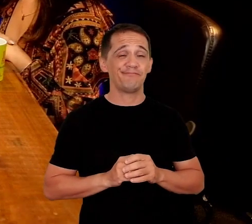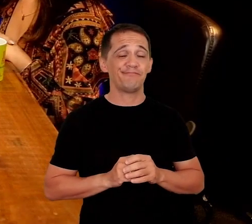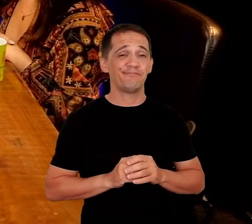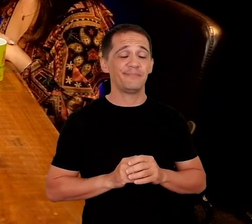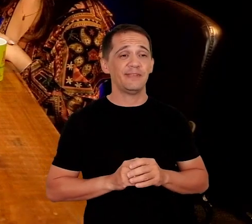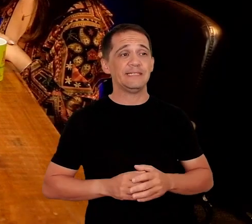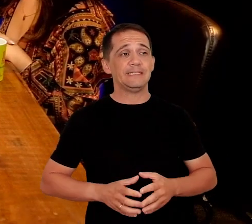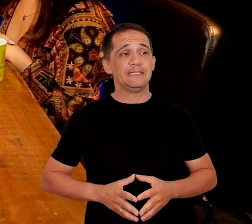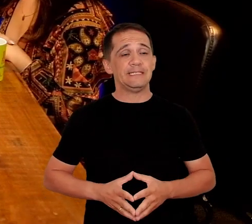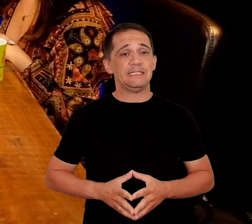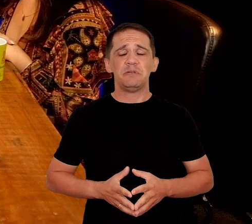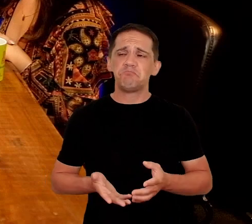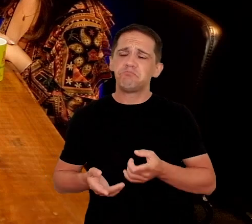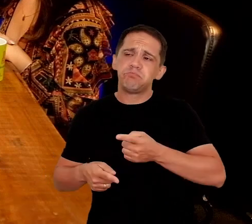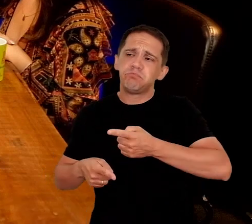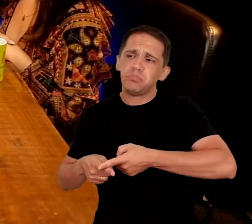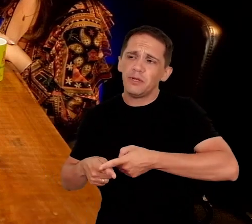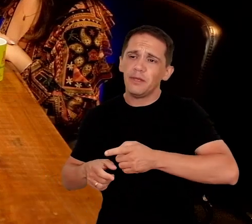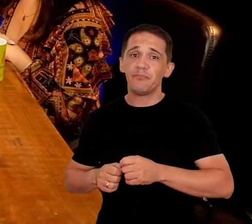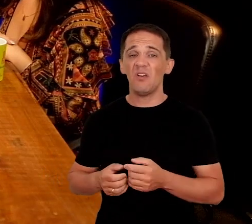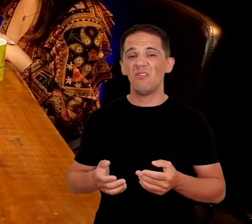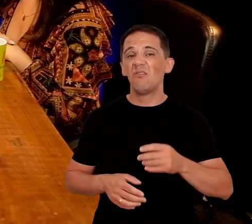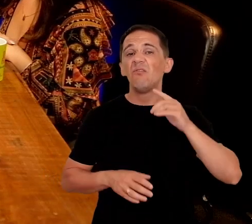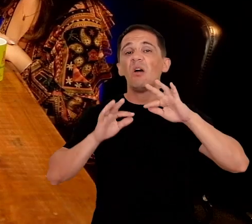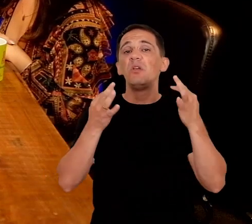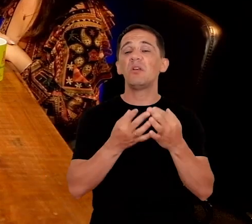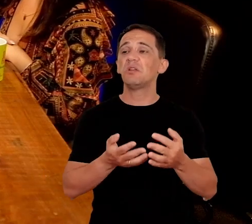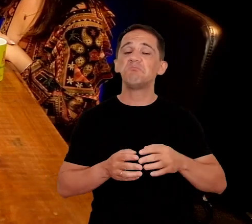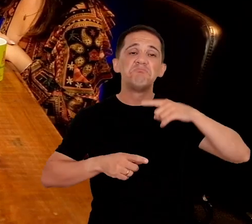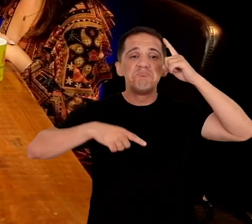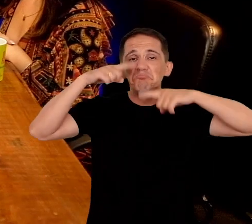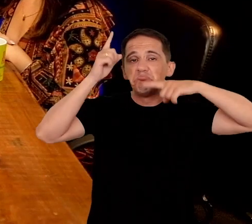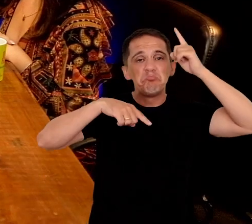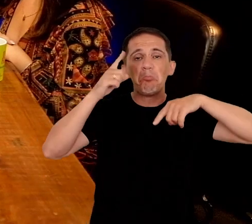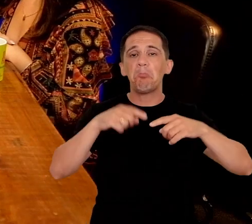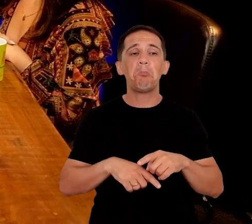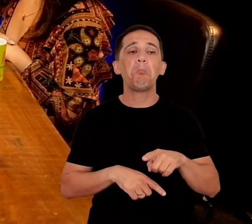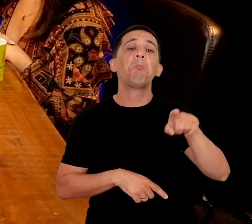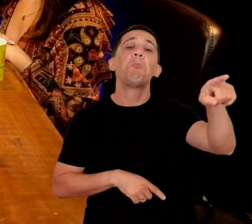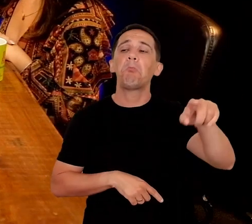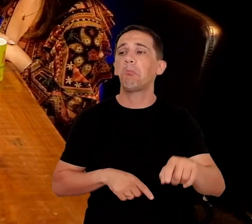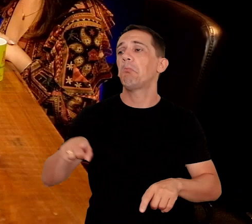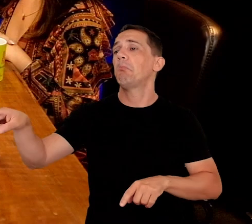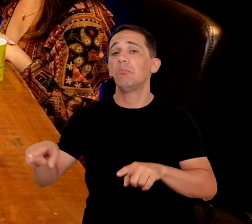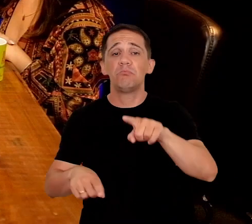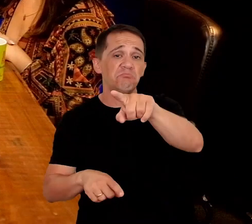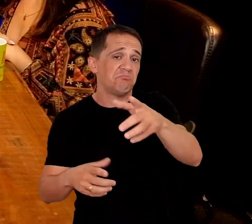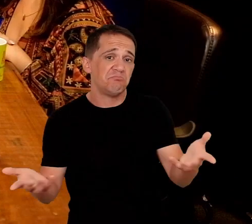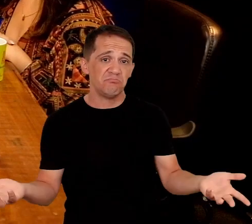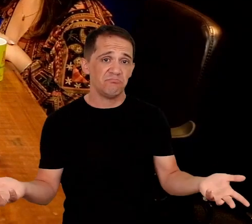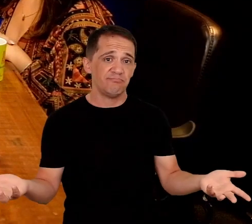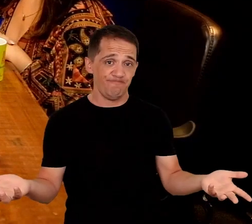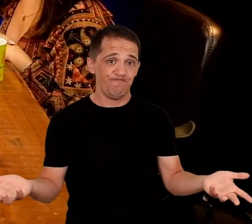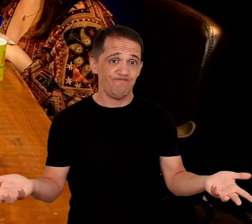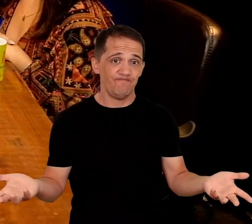sinais caseiros, né? De buscar ali comida, vai dormir, né? Porque isso satisfaz um pouco quando a criança é pequena, né? Mas